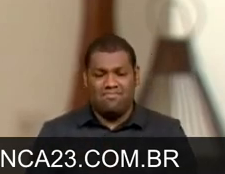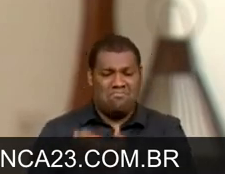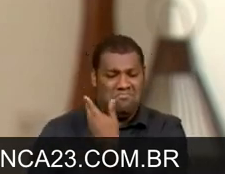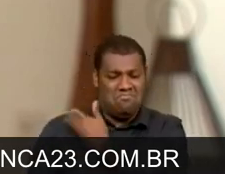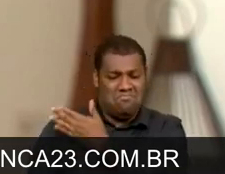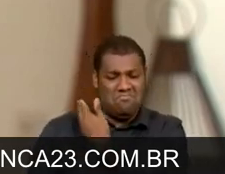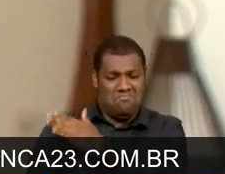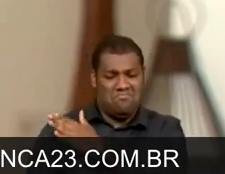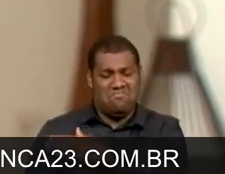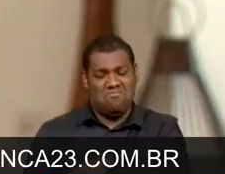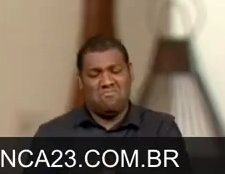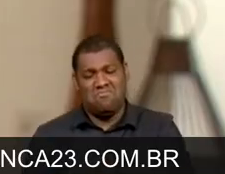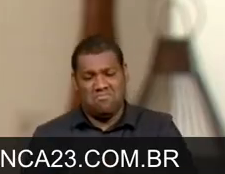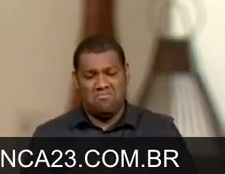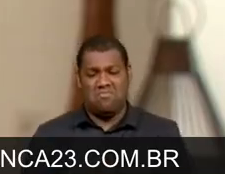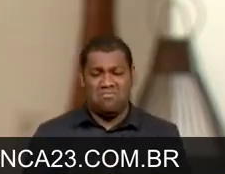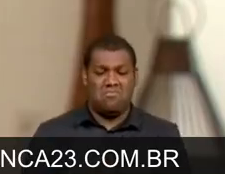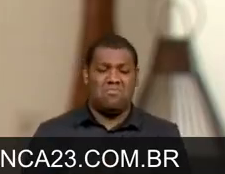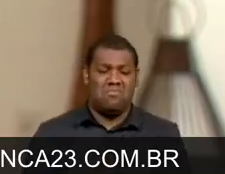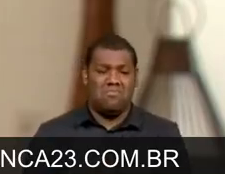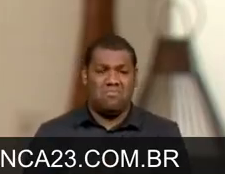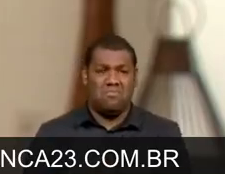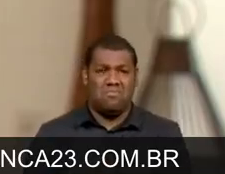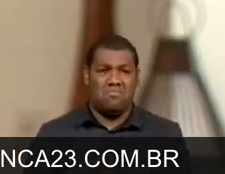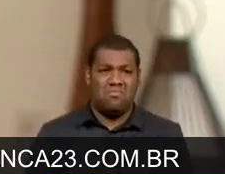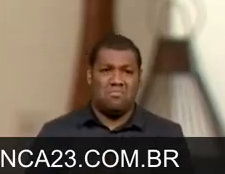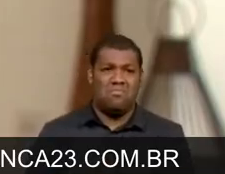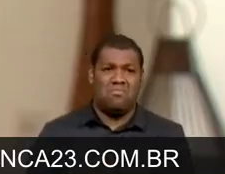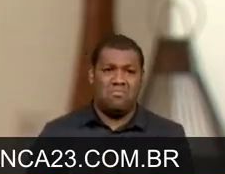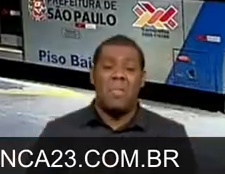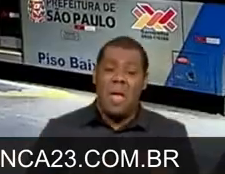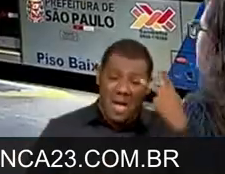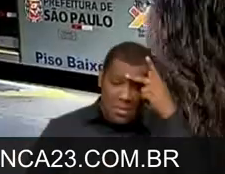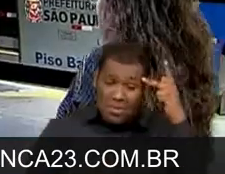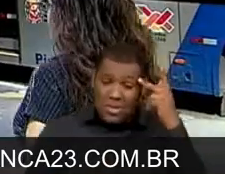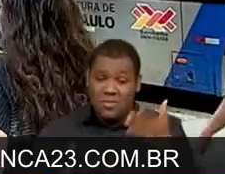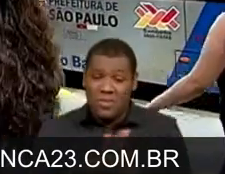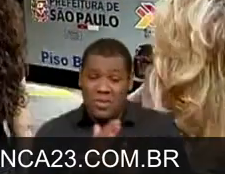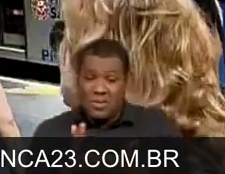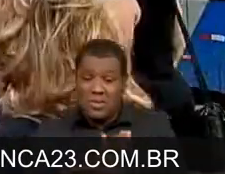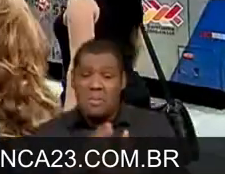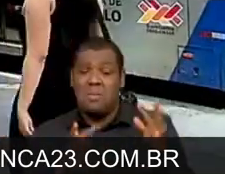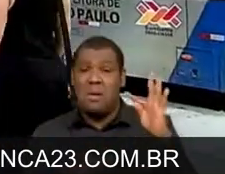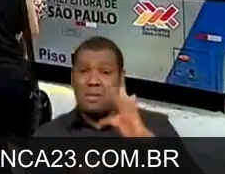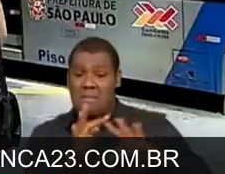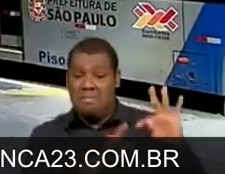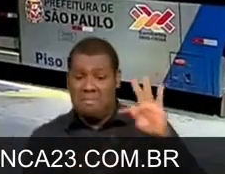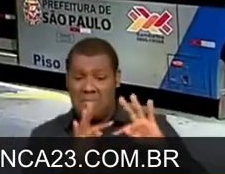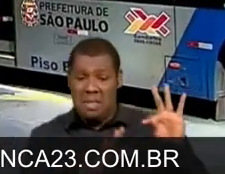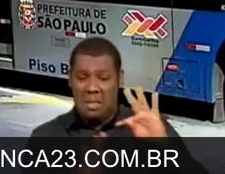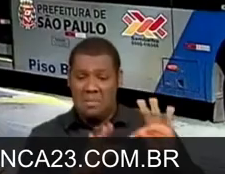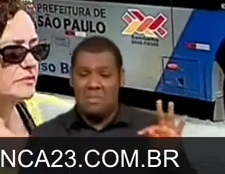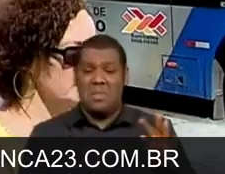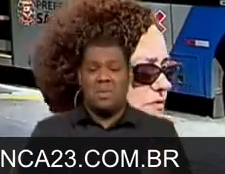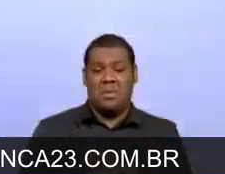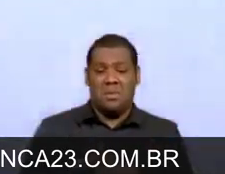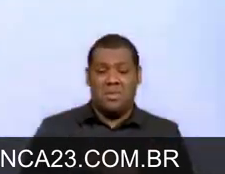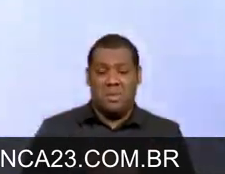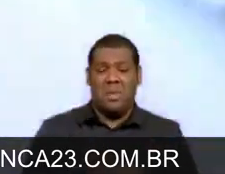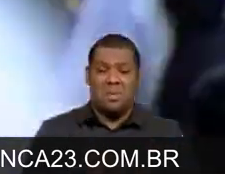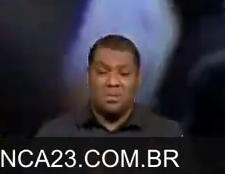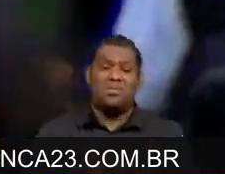preconceito, estigma, que afasta você da possibilidade de tratar. Para melhorar o atendimento à população, o SUS